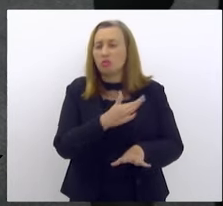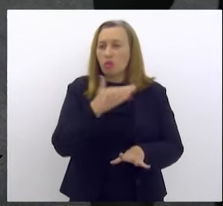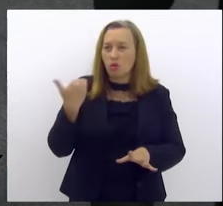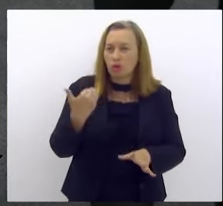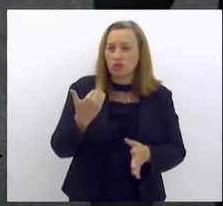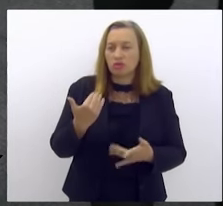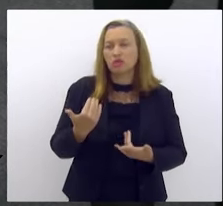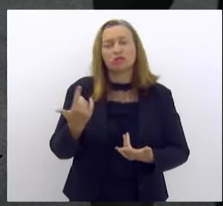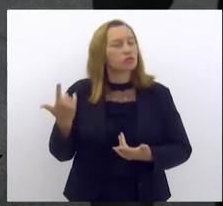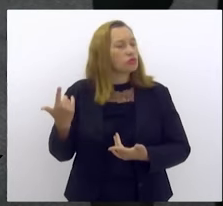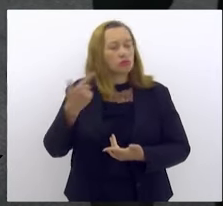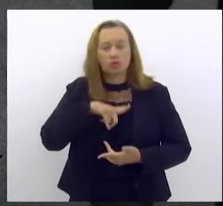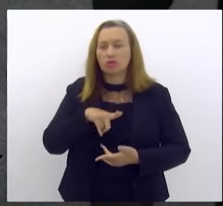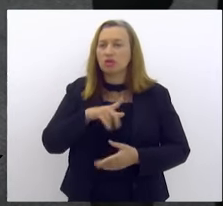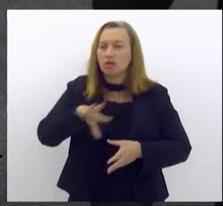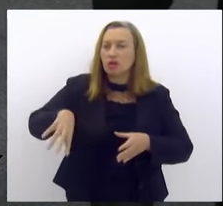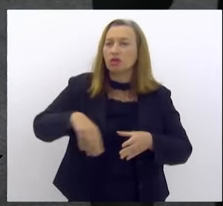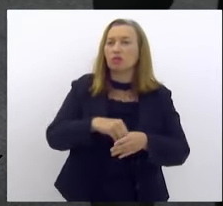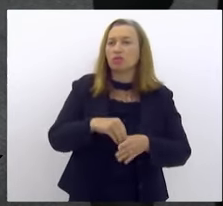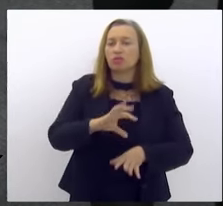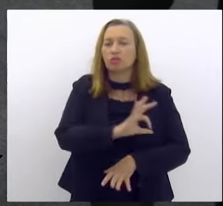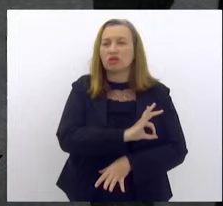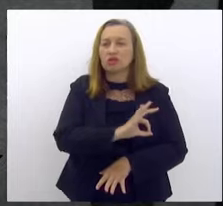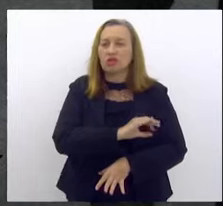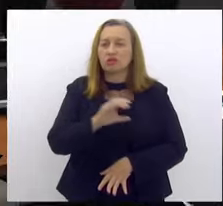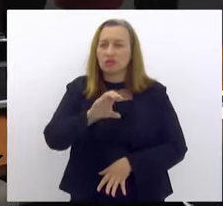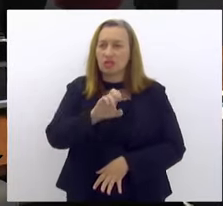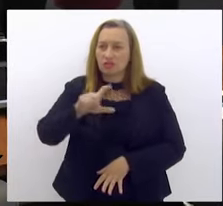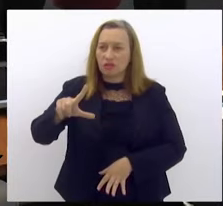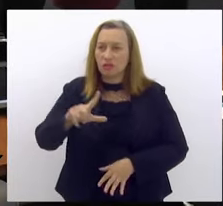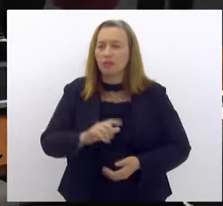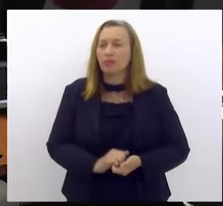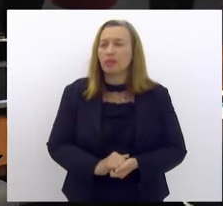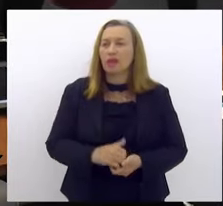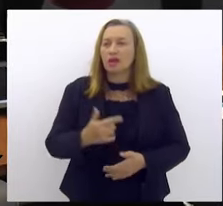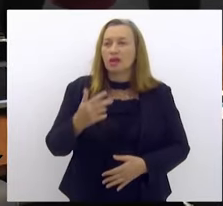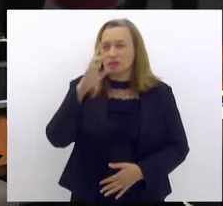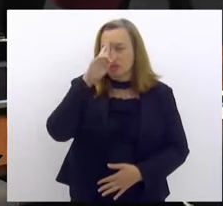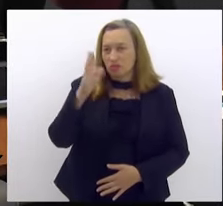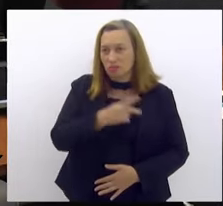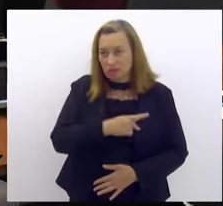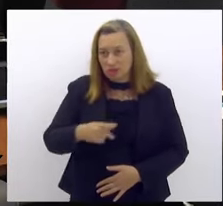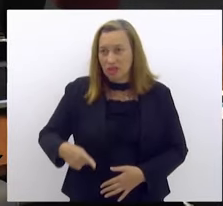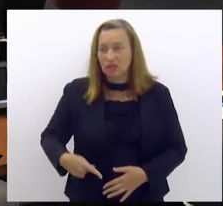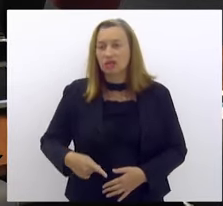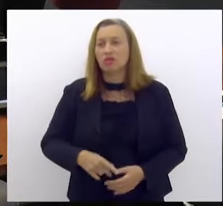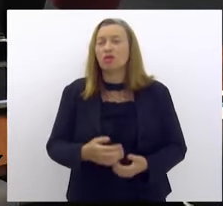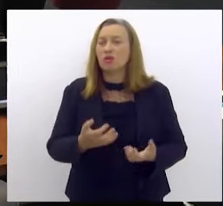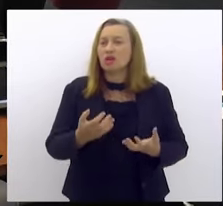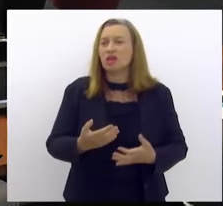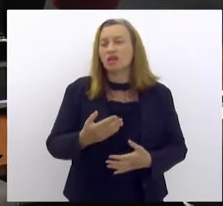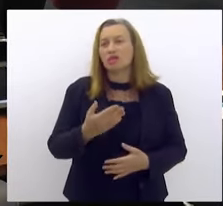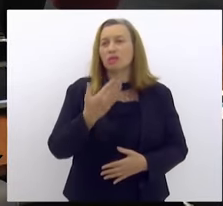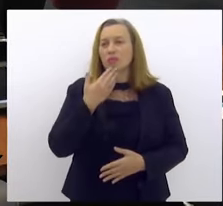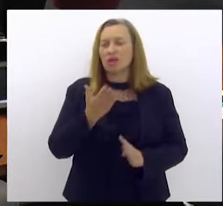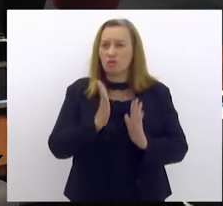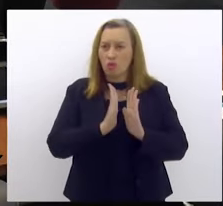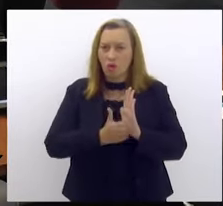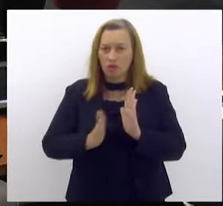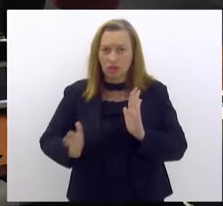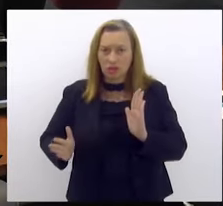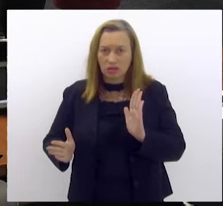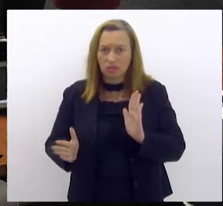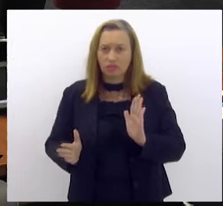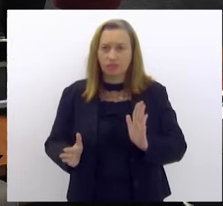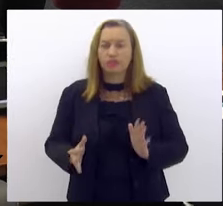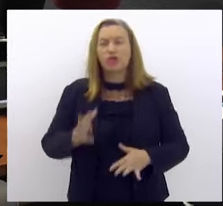incluir este policial civil nesse minuto de silêncio. Muito obrigado. Senhor presidente. Deputado. Queria fazer uma questão de ordem. Estou vendo que